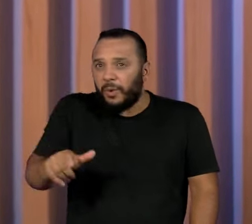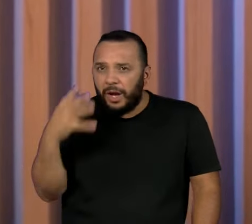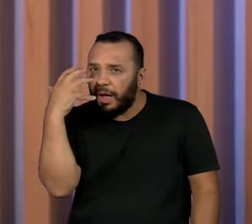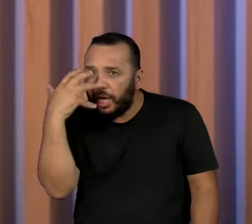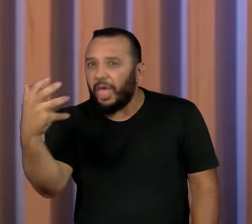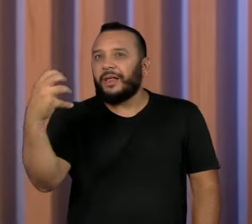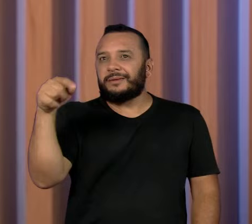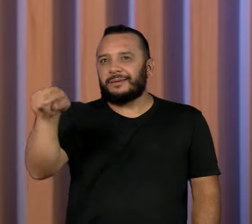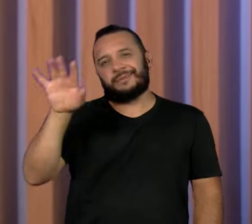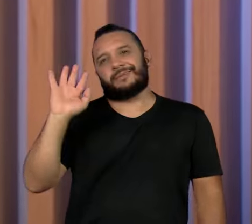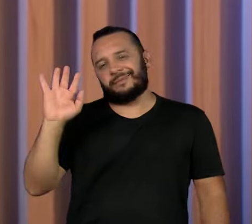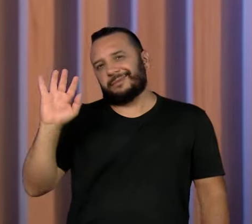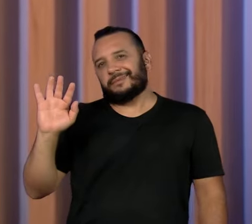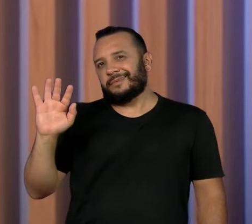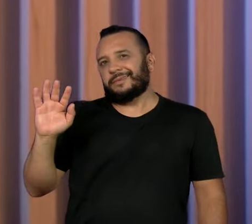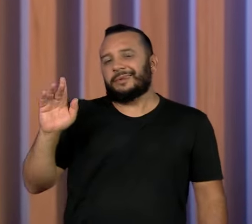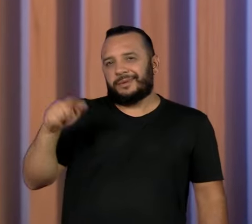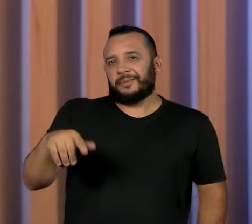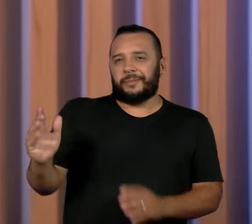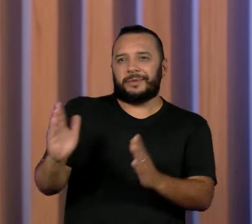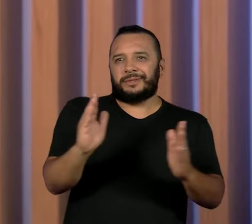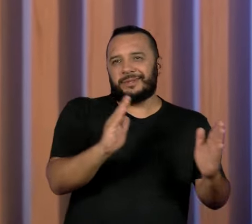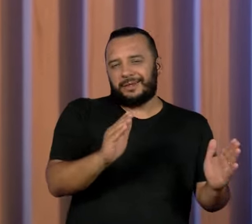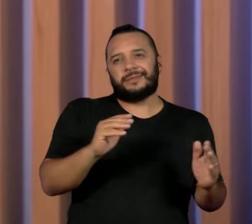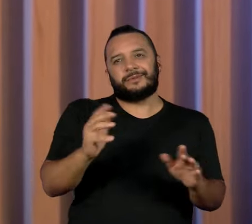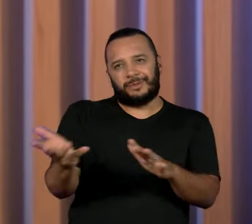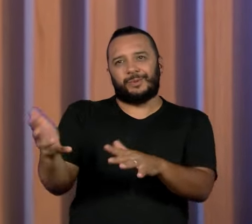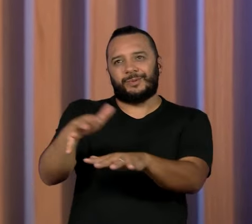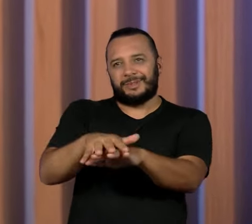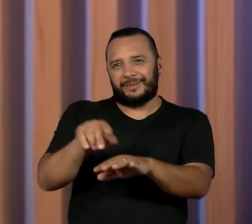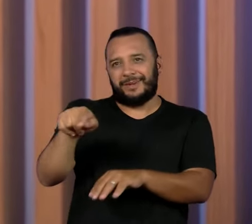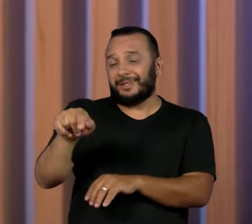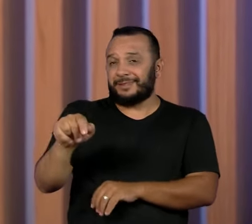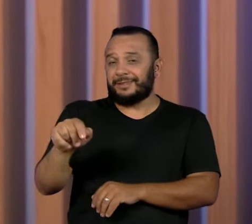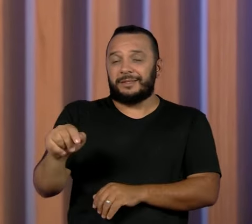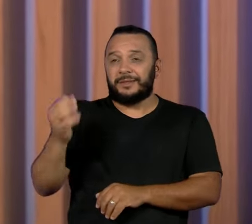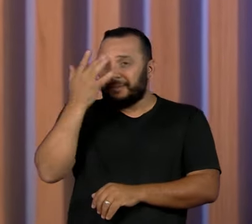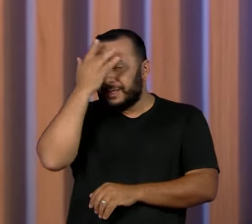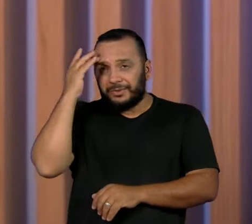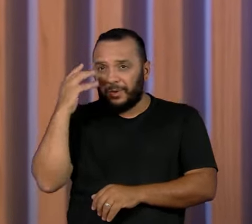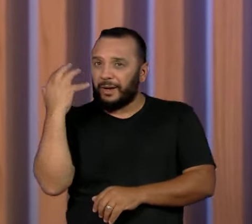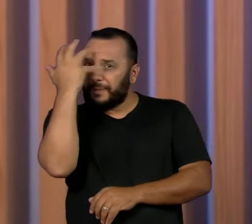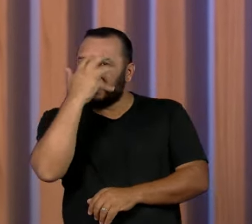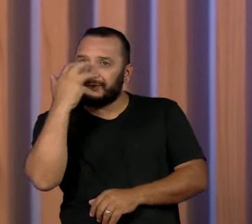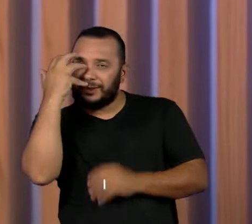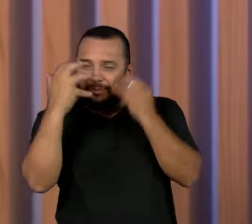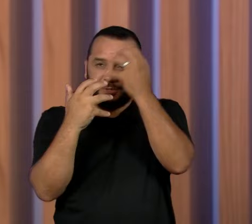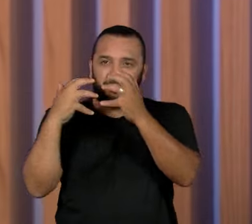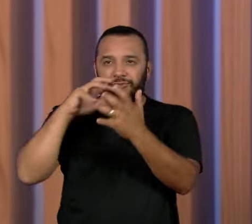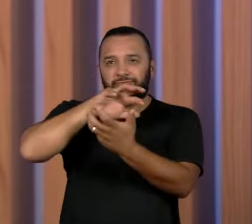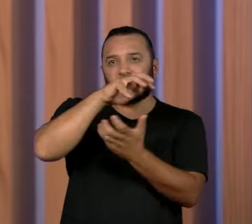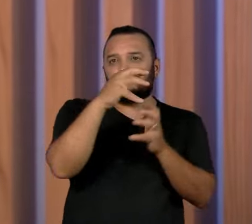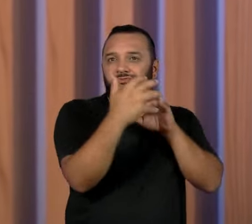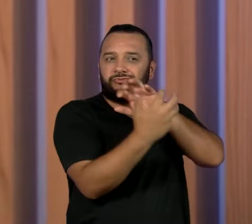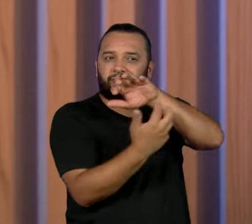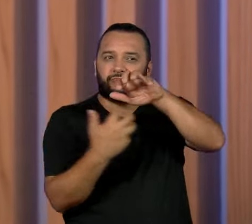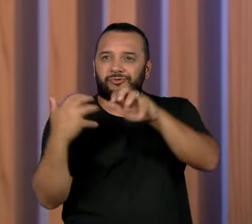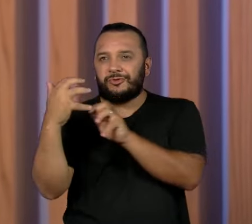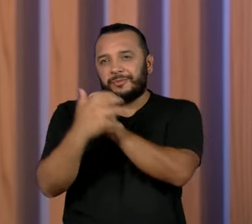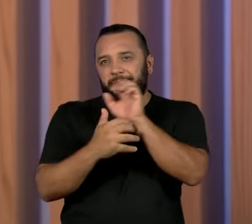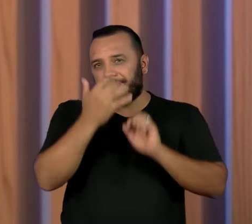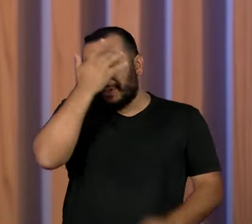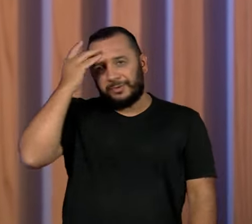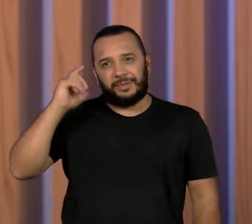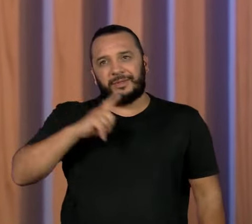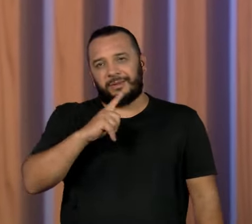acho que o grande barato do processo inclusivo é esse. Que pessoas lá se apaixonam por outras pessoas, com ou sem deficiência.